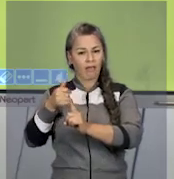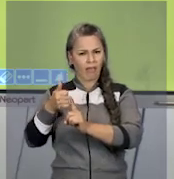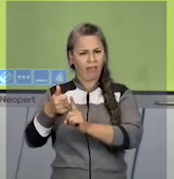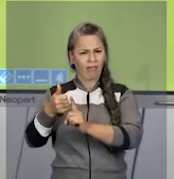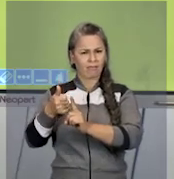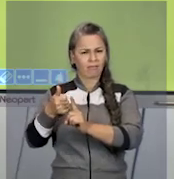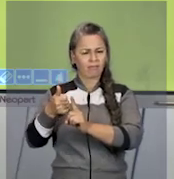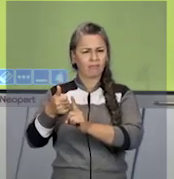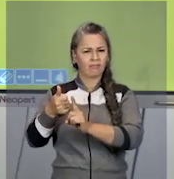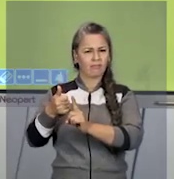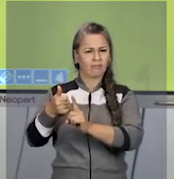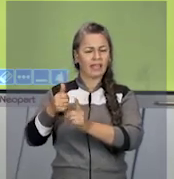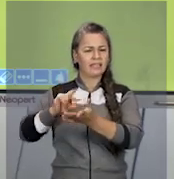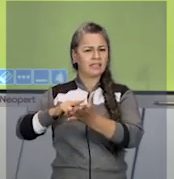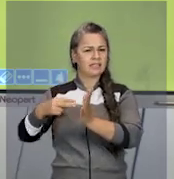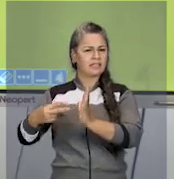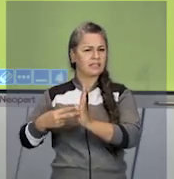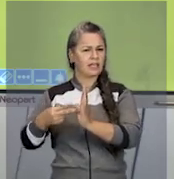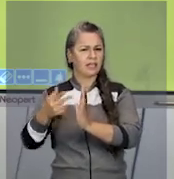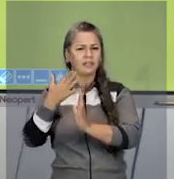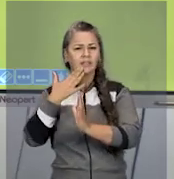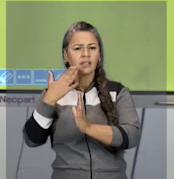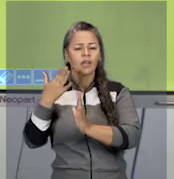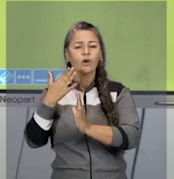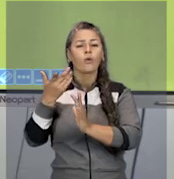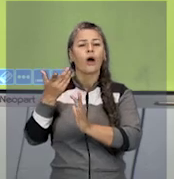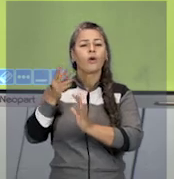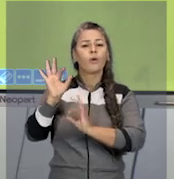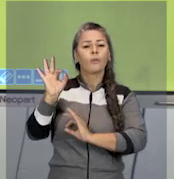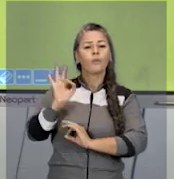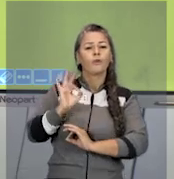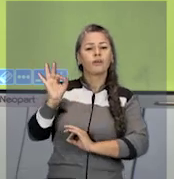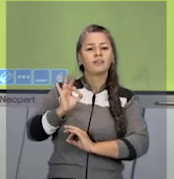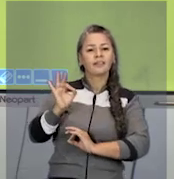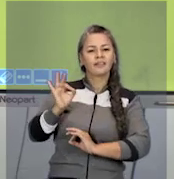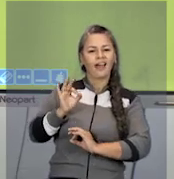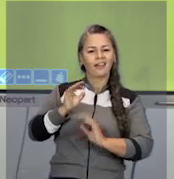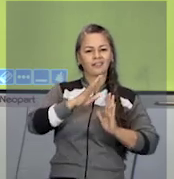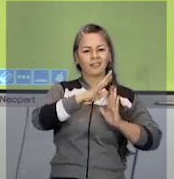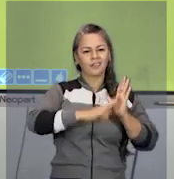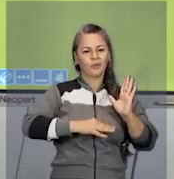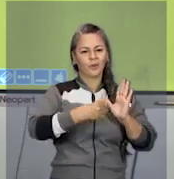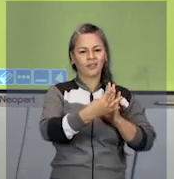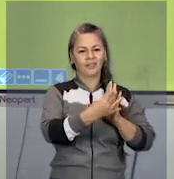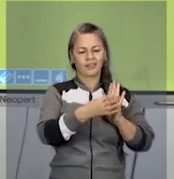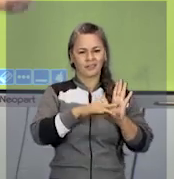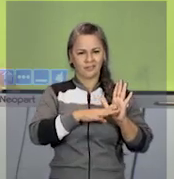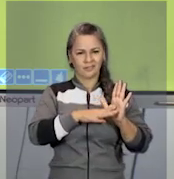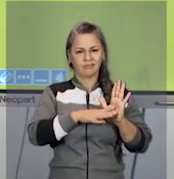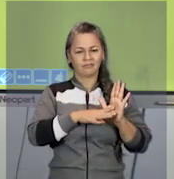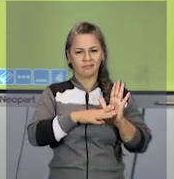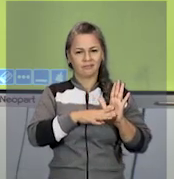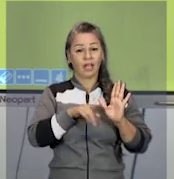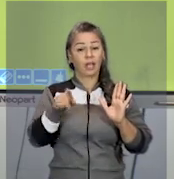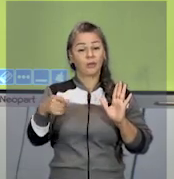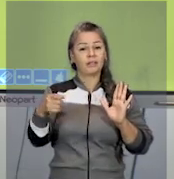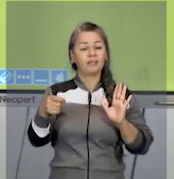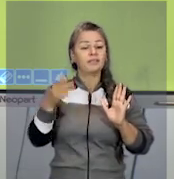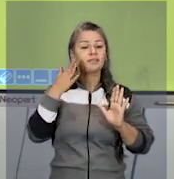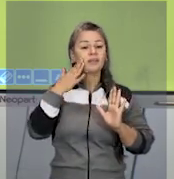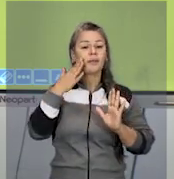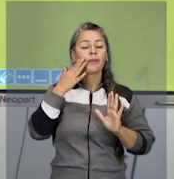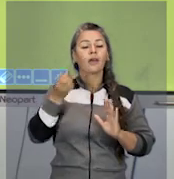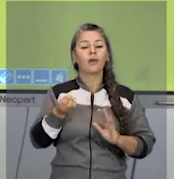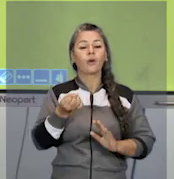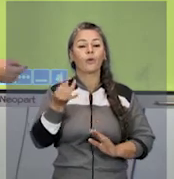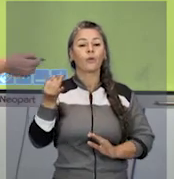qual daquelas listagens percentuais ele se encaixa, né? Então eu tenho que determinar qual que foi a temperatura que ele chegou.